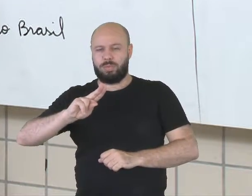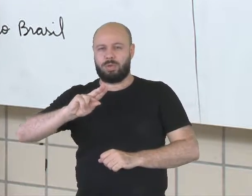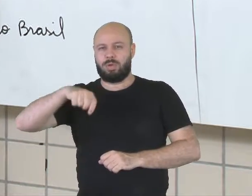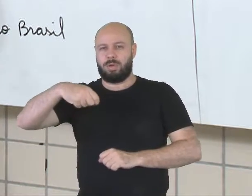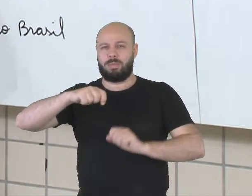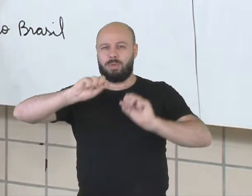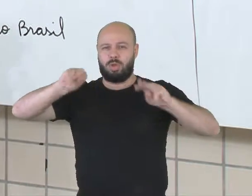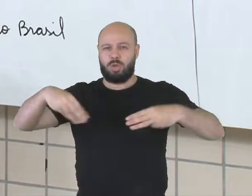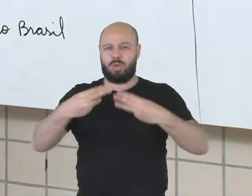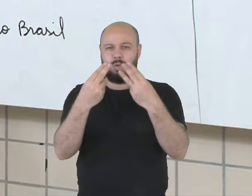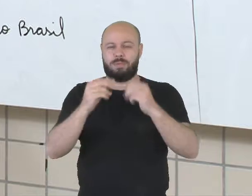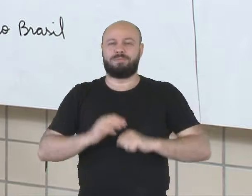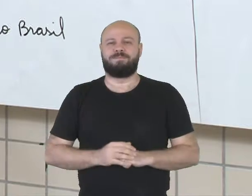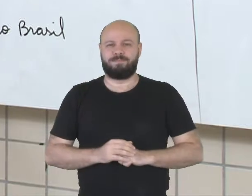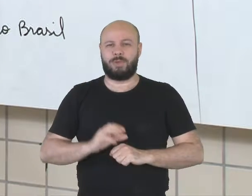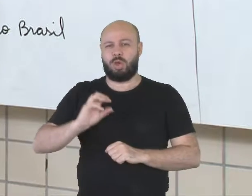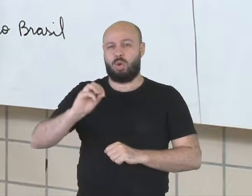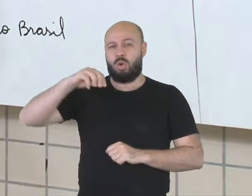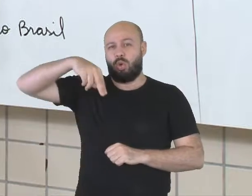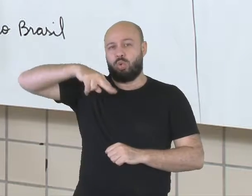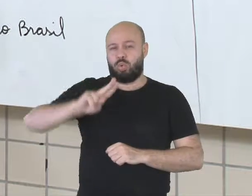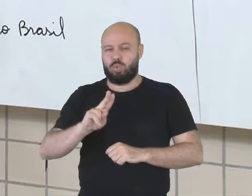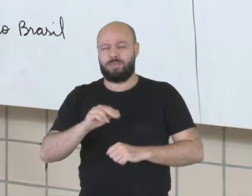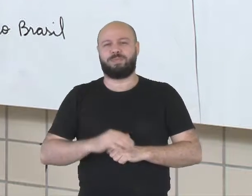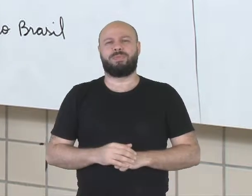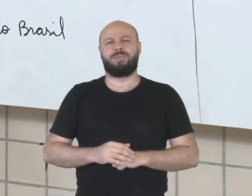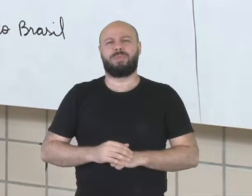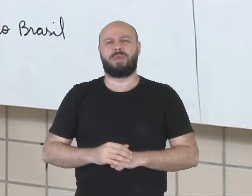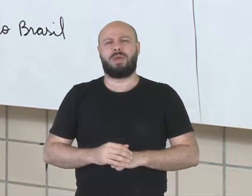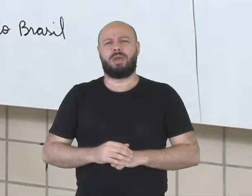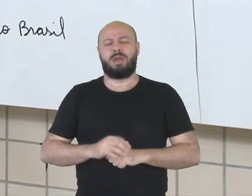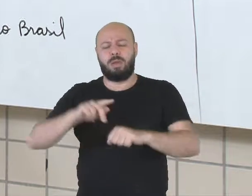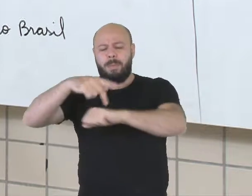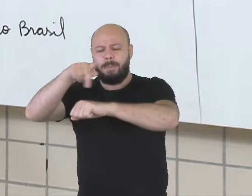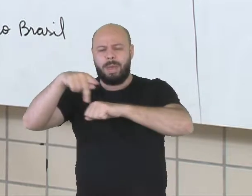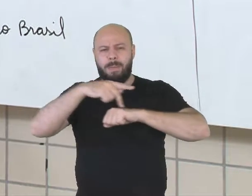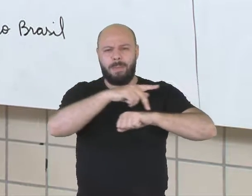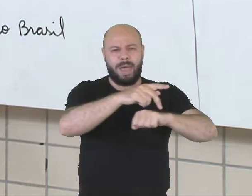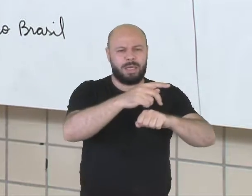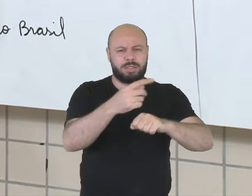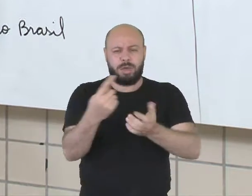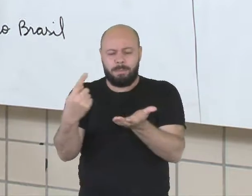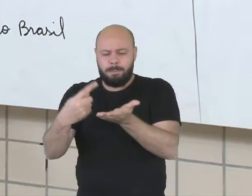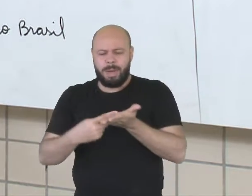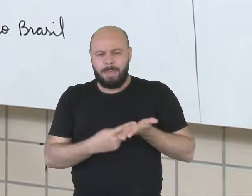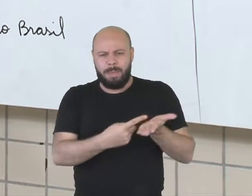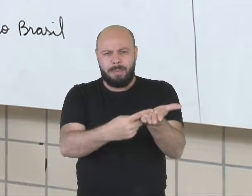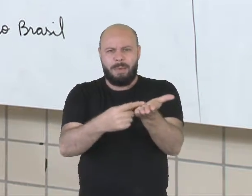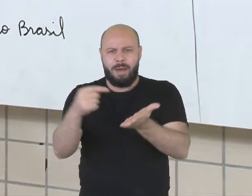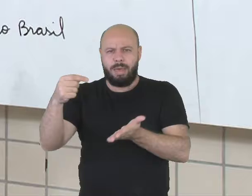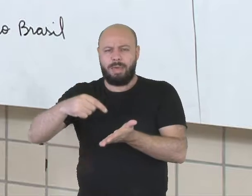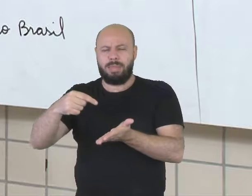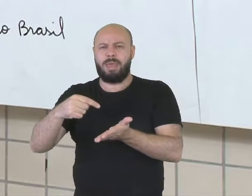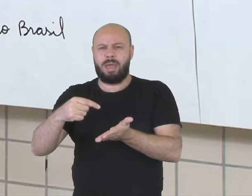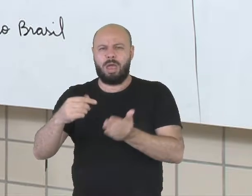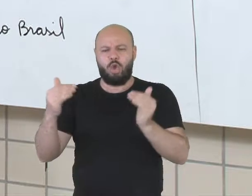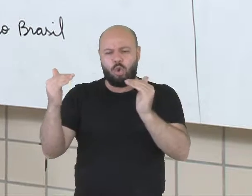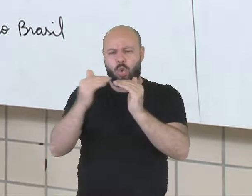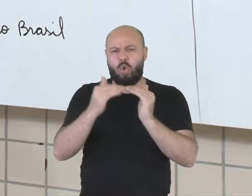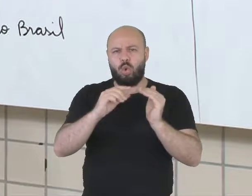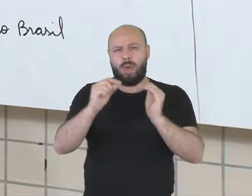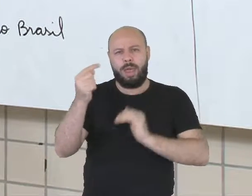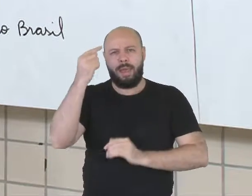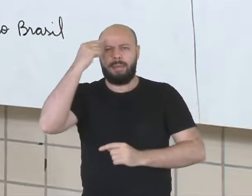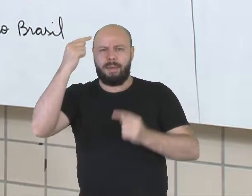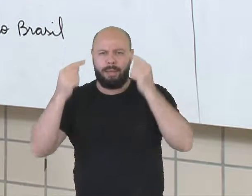isso? Organização das Nações Unidas. Todos os países que fazem parte da ONU, eles concordam com as ideias